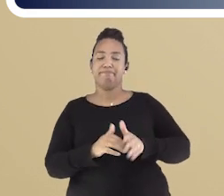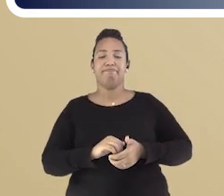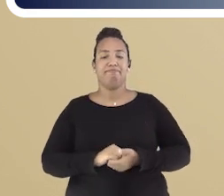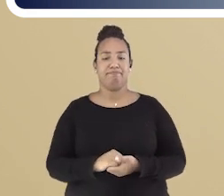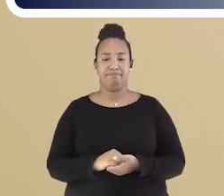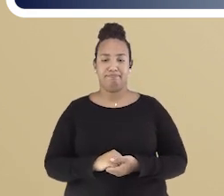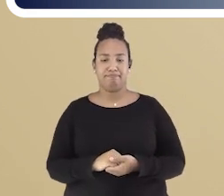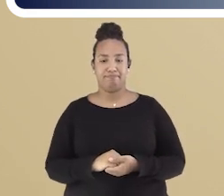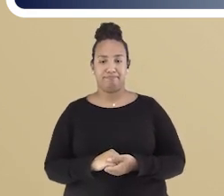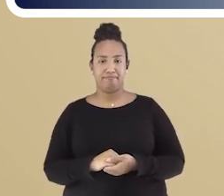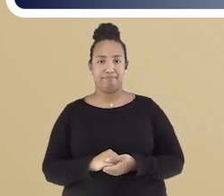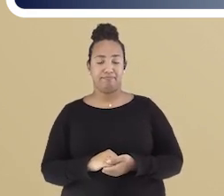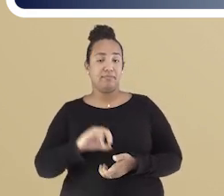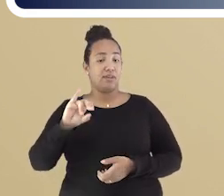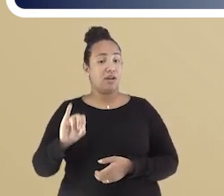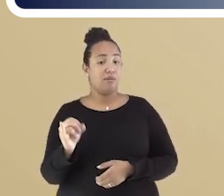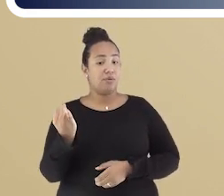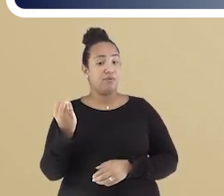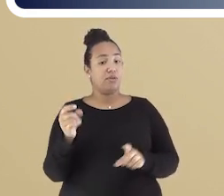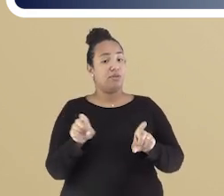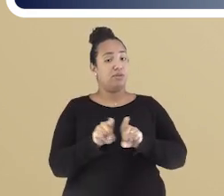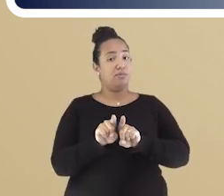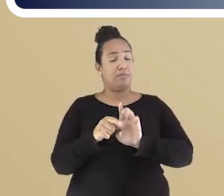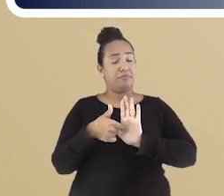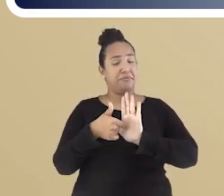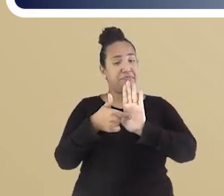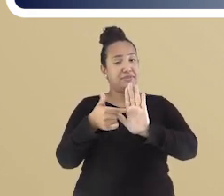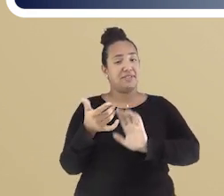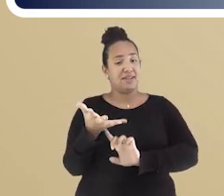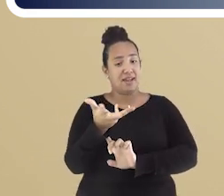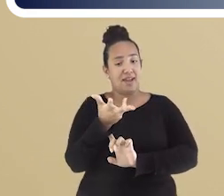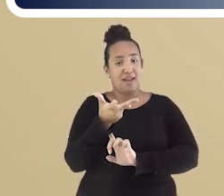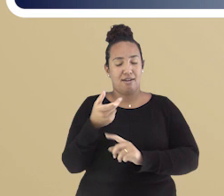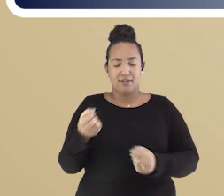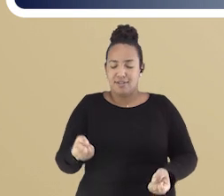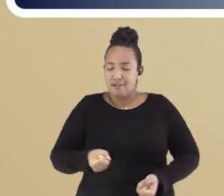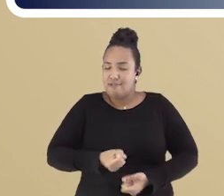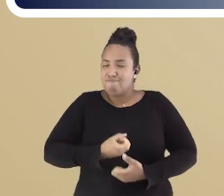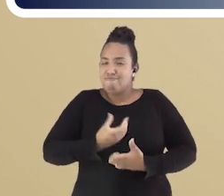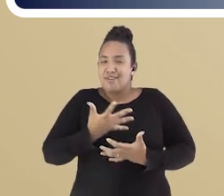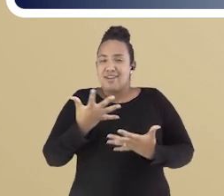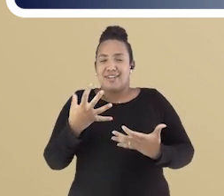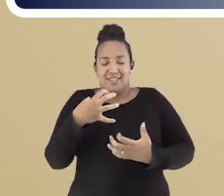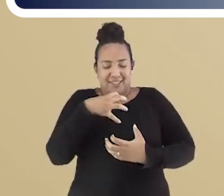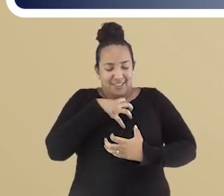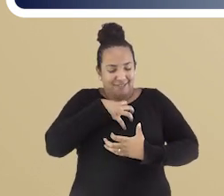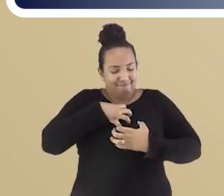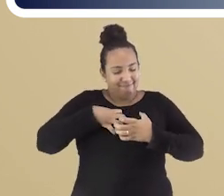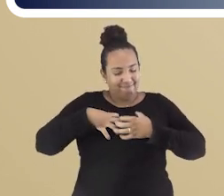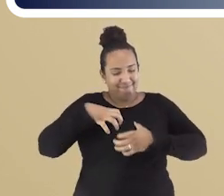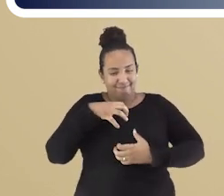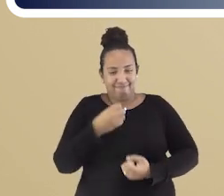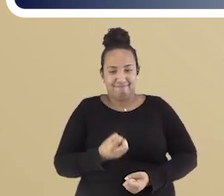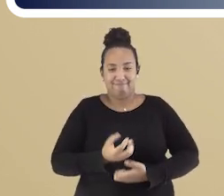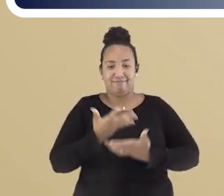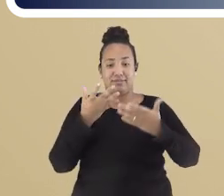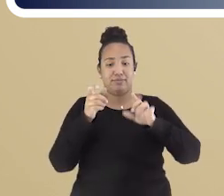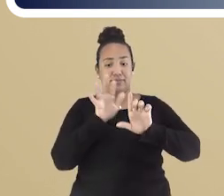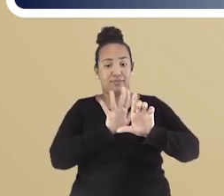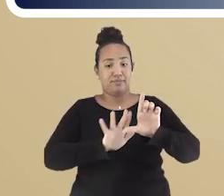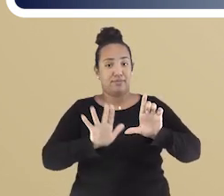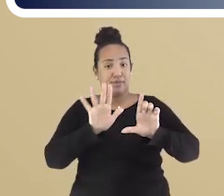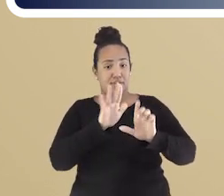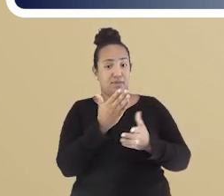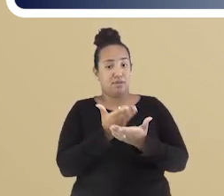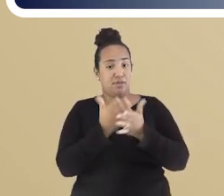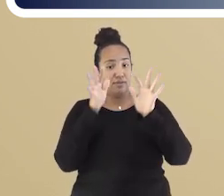lado. Aproveite para se expressar pela arte. Coloca para fora o sentimento que está guardado aí. Eu vou deixar o QR Code aqui até